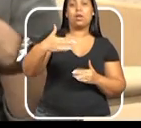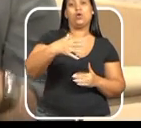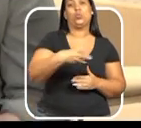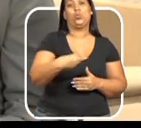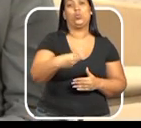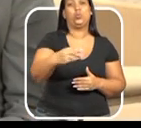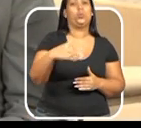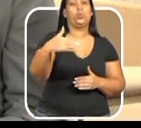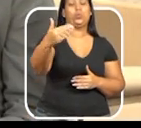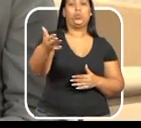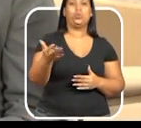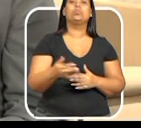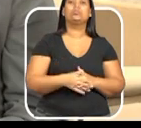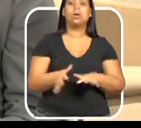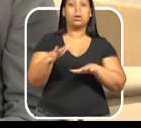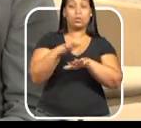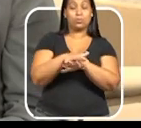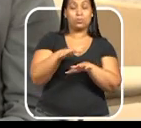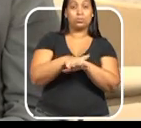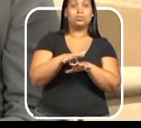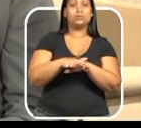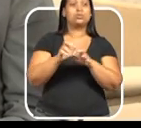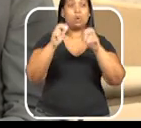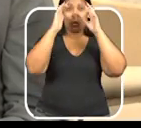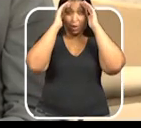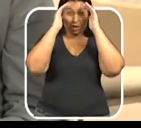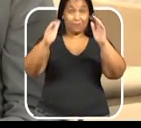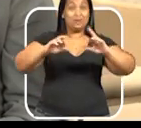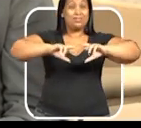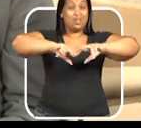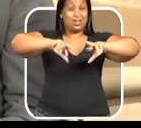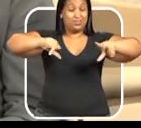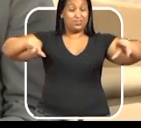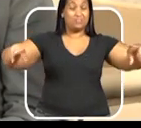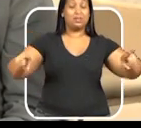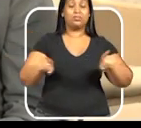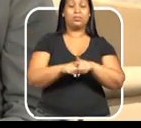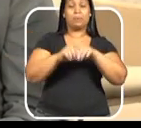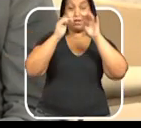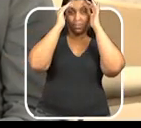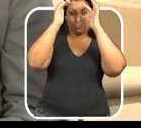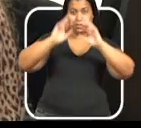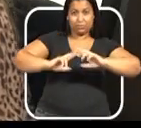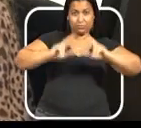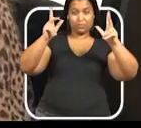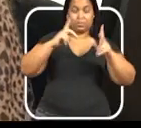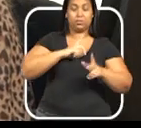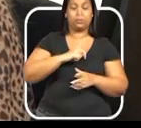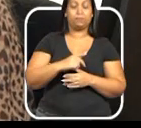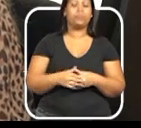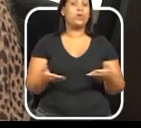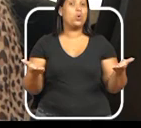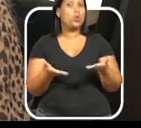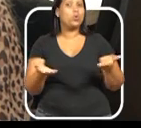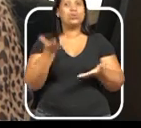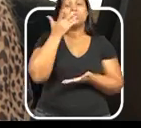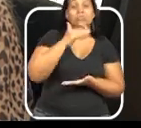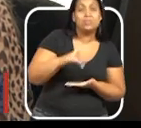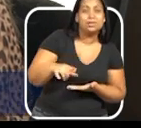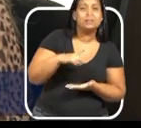gerações, inclusive na perspectiva do respeito à diversidade e do respeito a diferenças. Hoje, as crianças